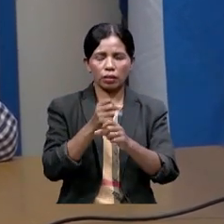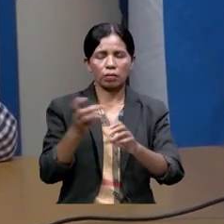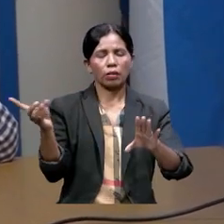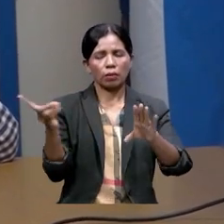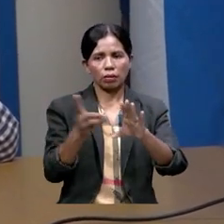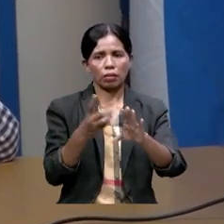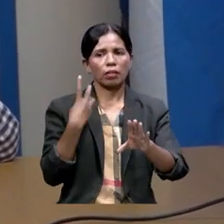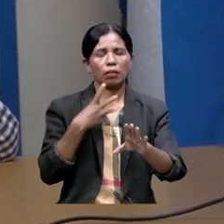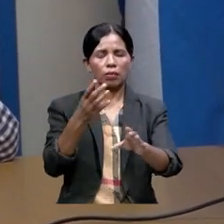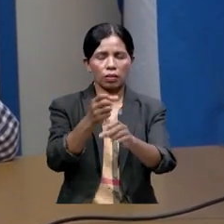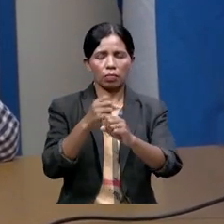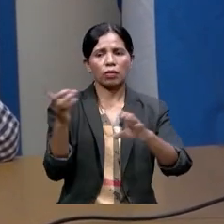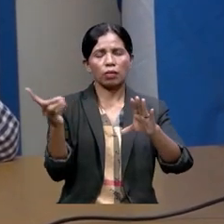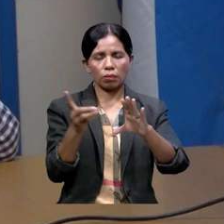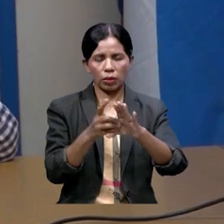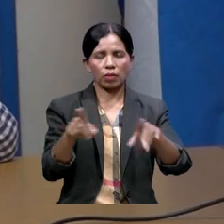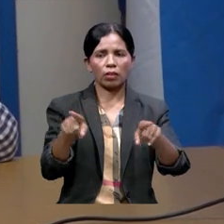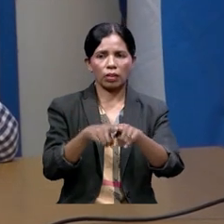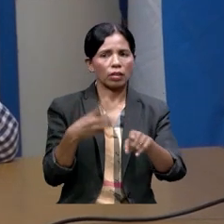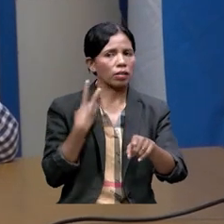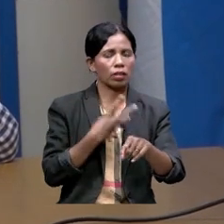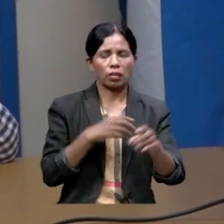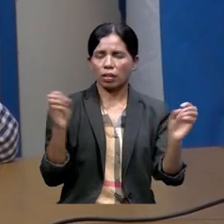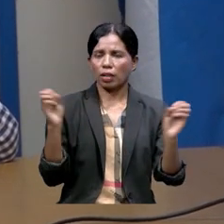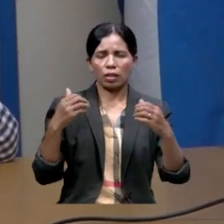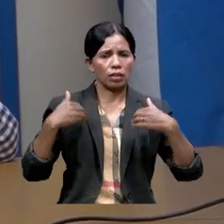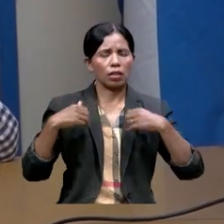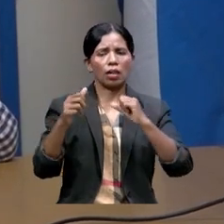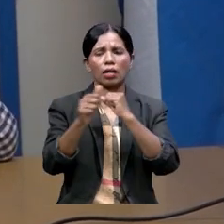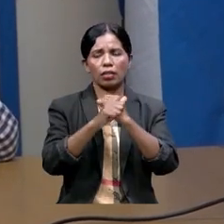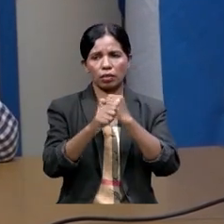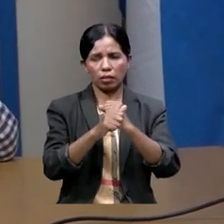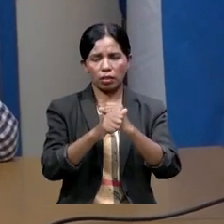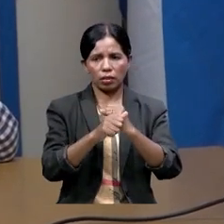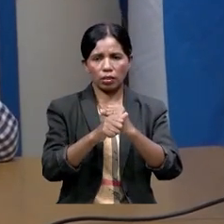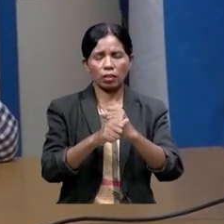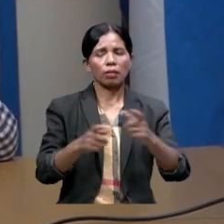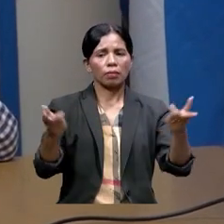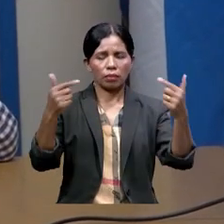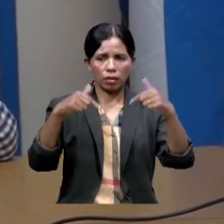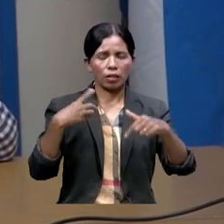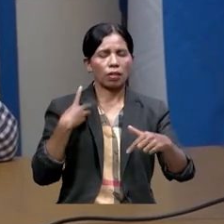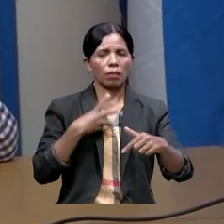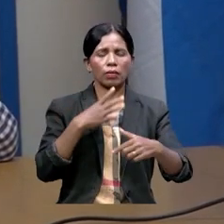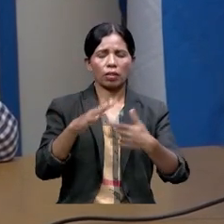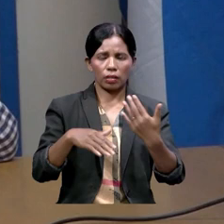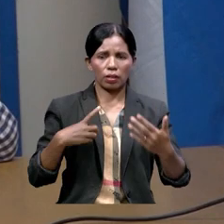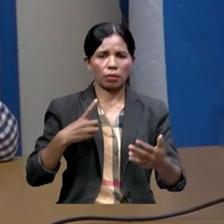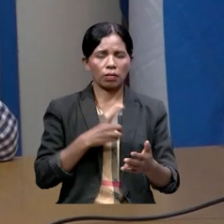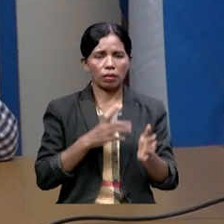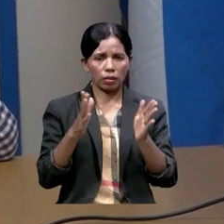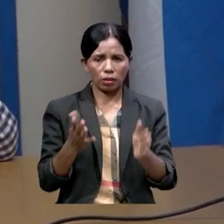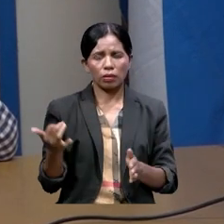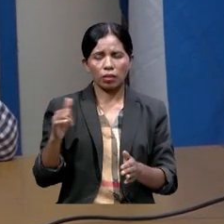dan ami simu dokumenta ne mas ita lai hasa ne fila faliba ami ser ne hoto atu hanoi